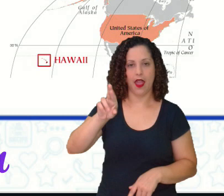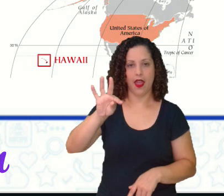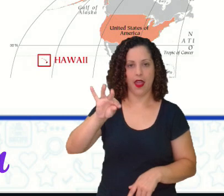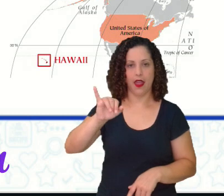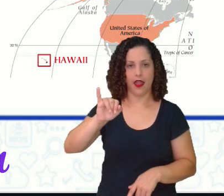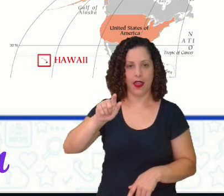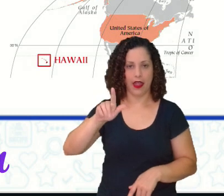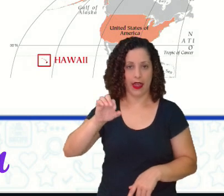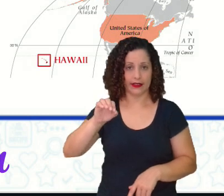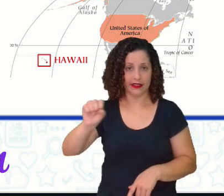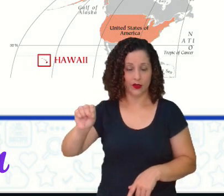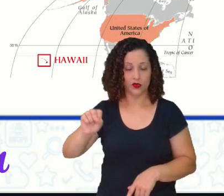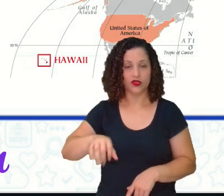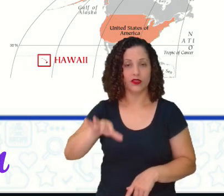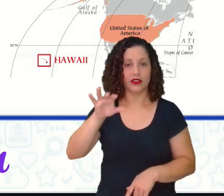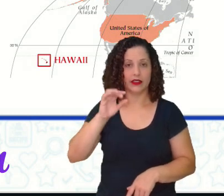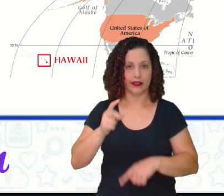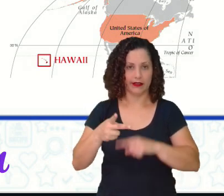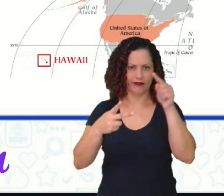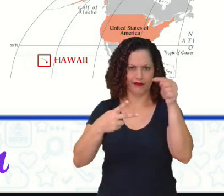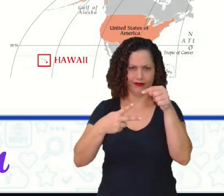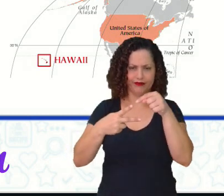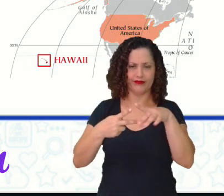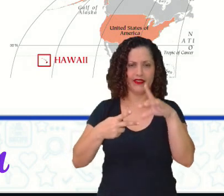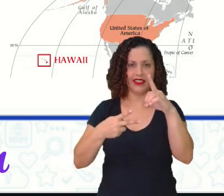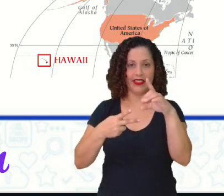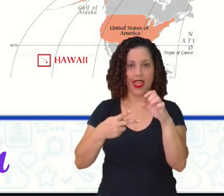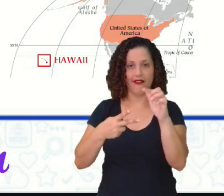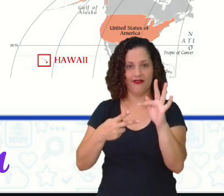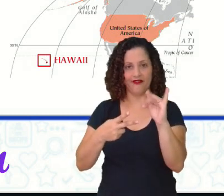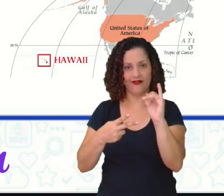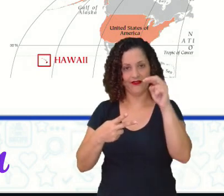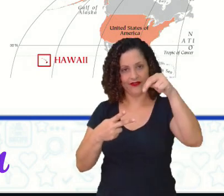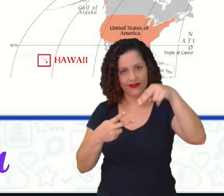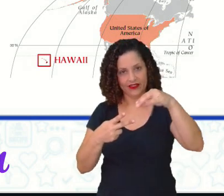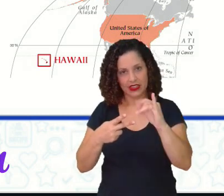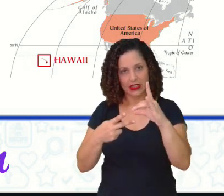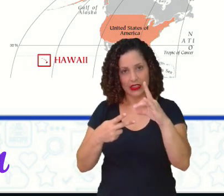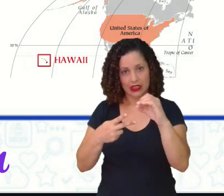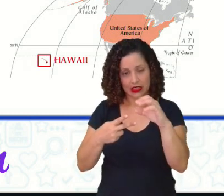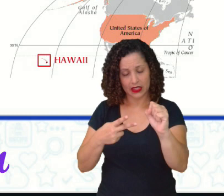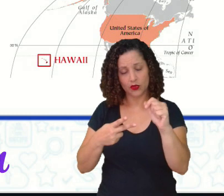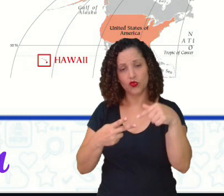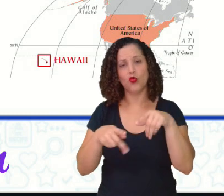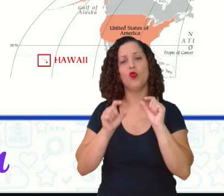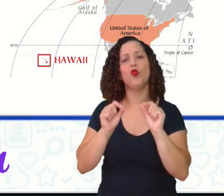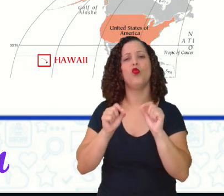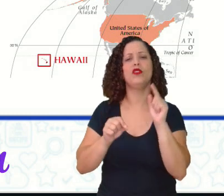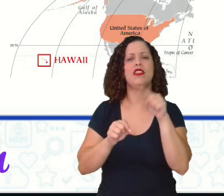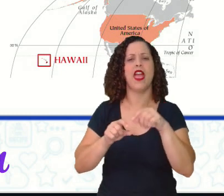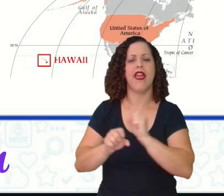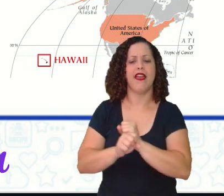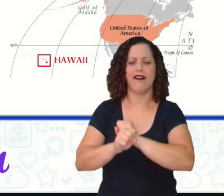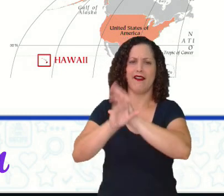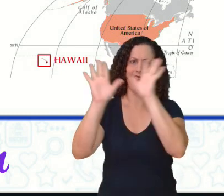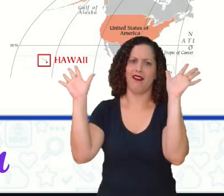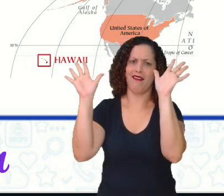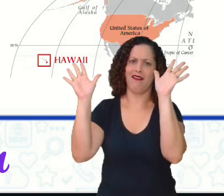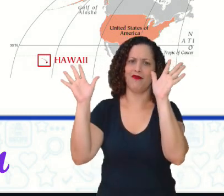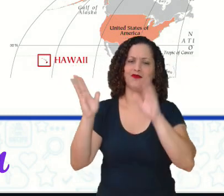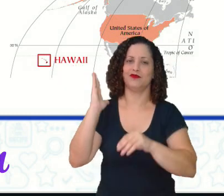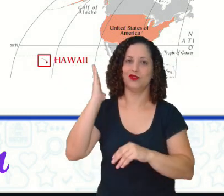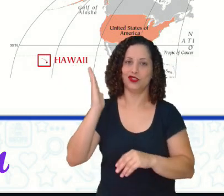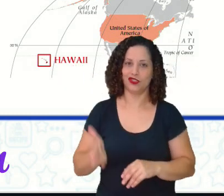lá, relembrando. São usados sempre que nos referirmos a algo específico ou que já